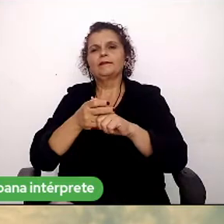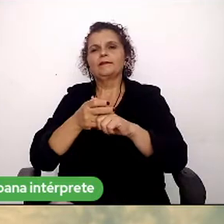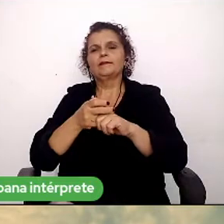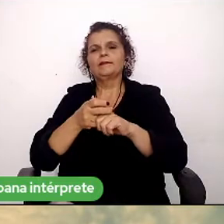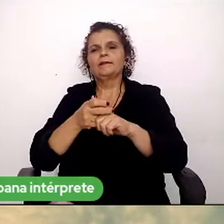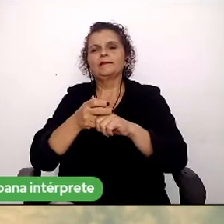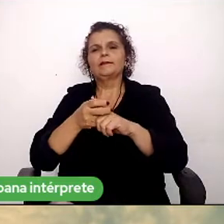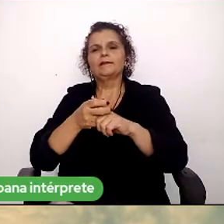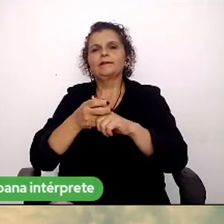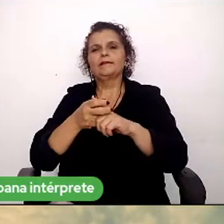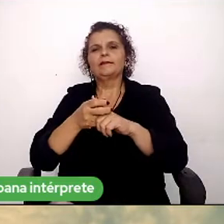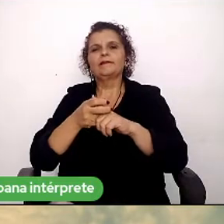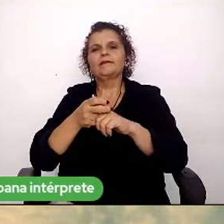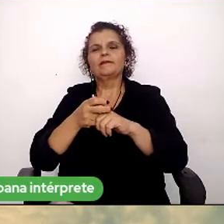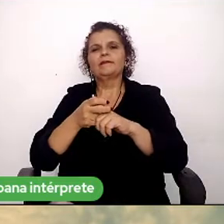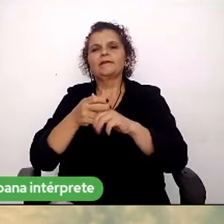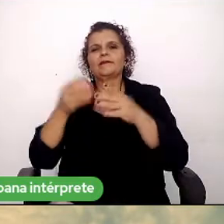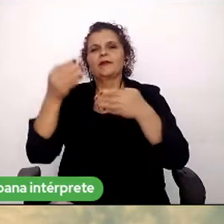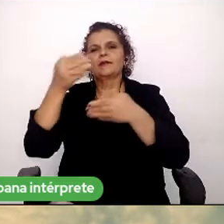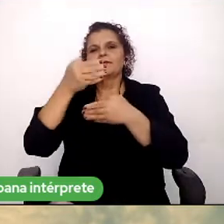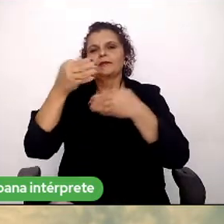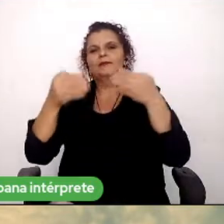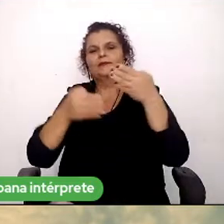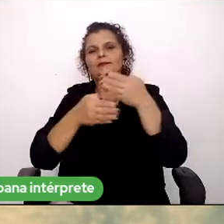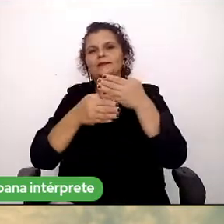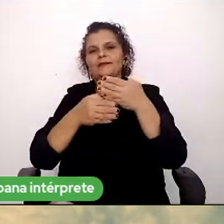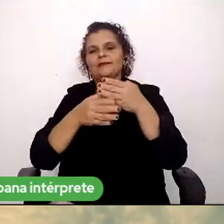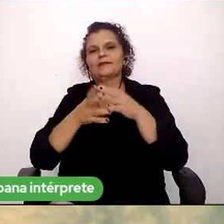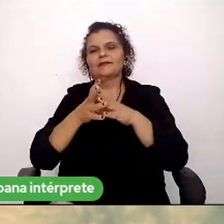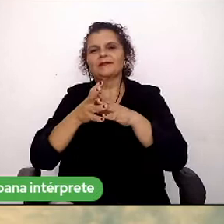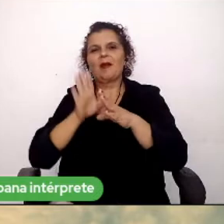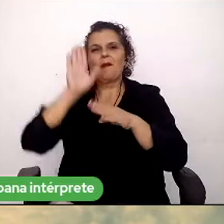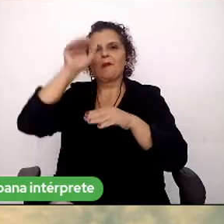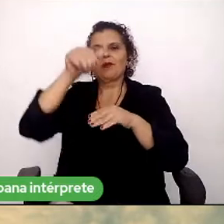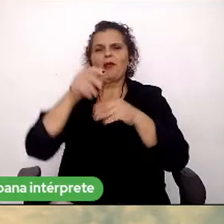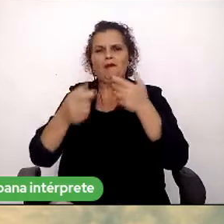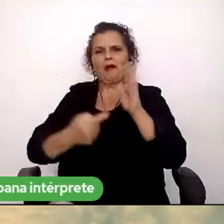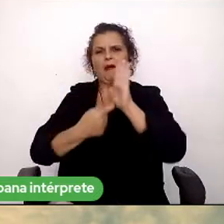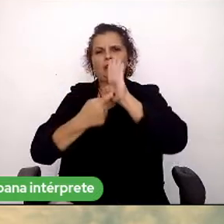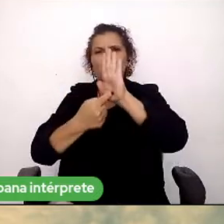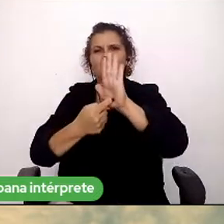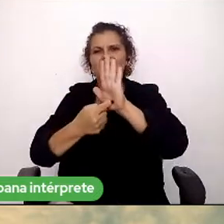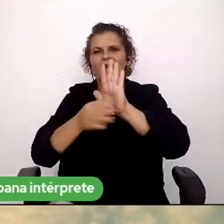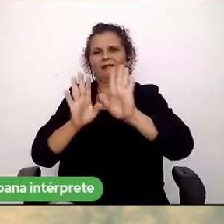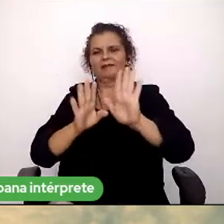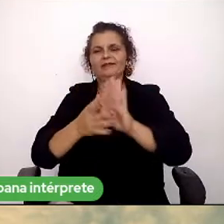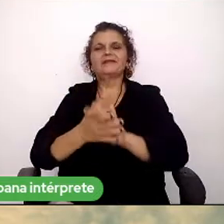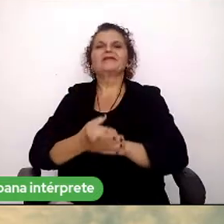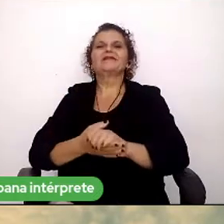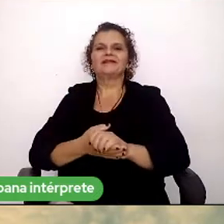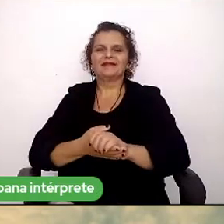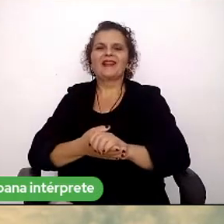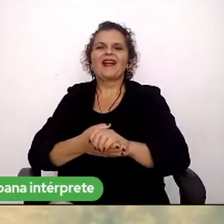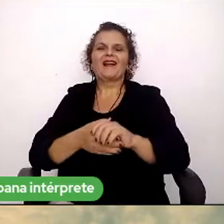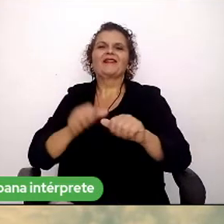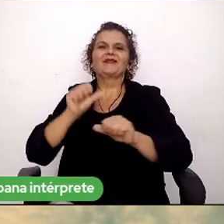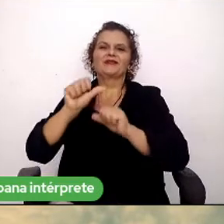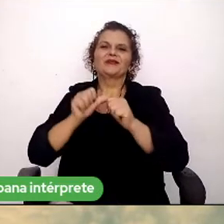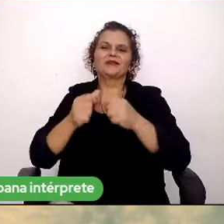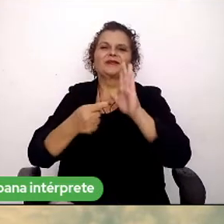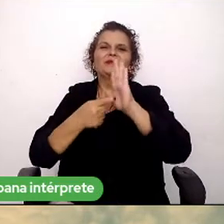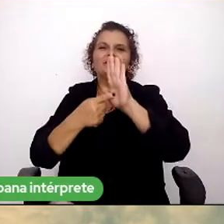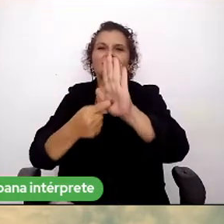E não trocou. Vamos apresentar? Calma aí. Dificuldades técnicas. Agora trocou. Eu tenho que estar com isso